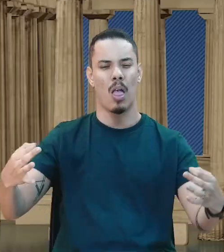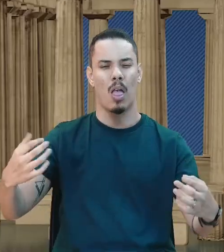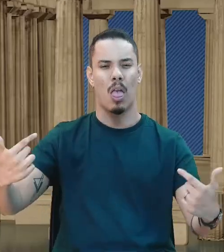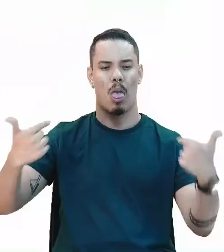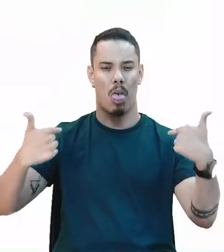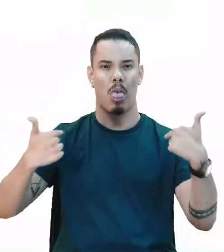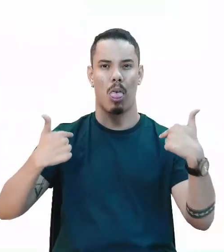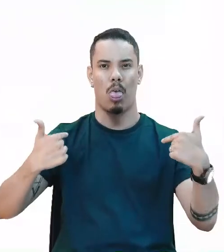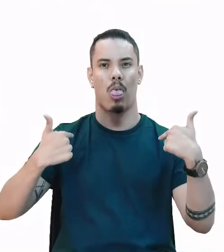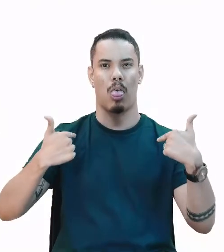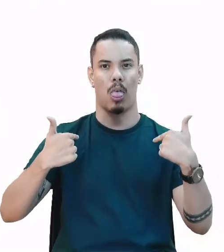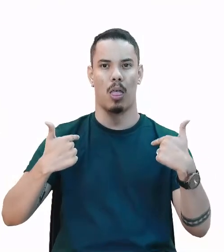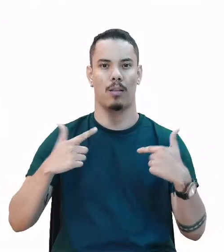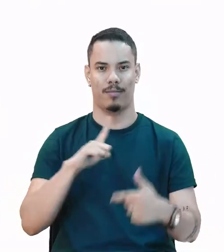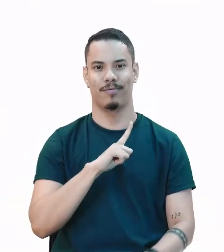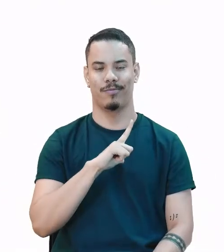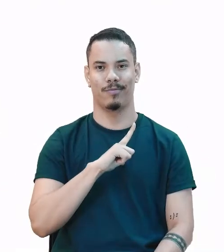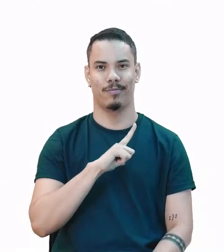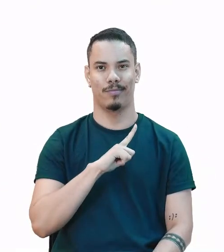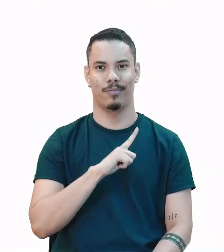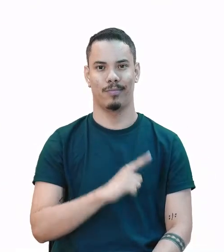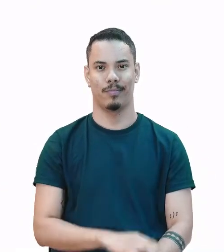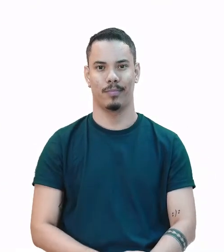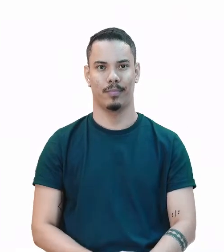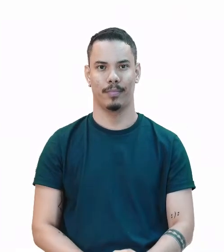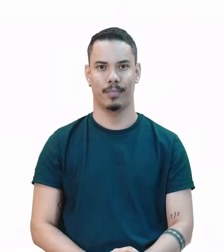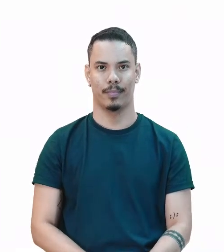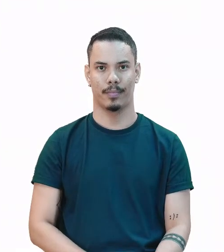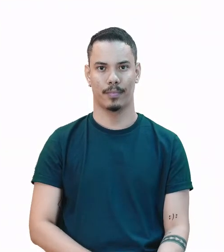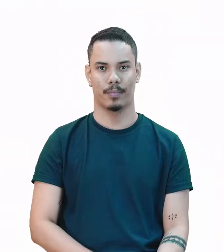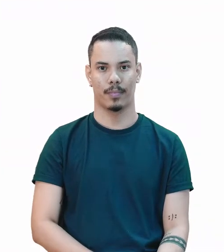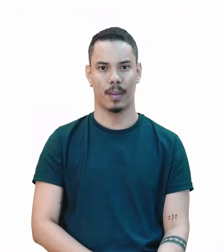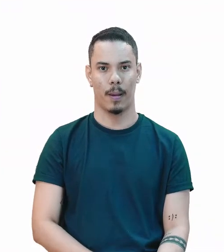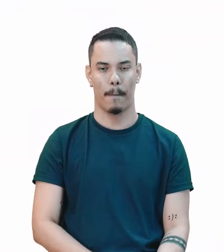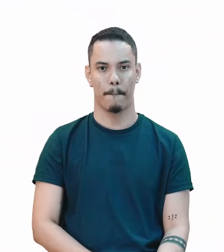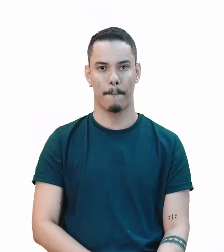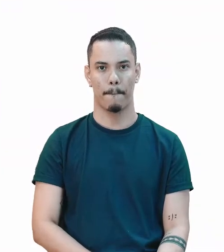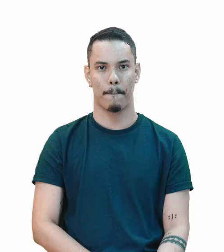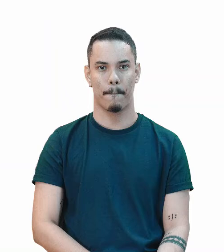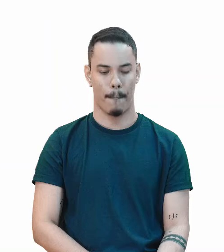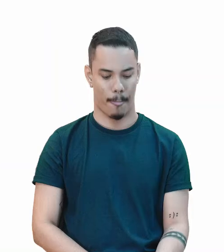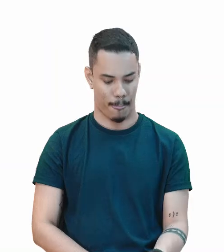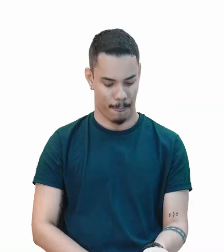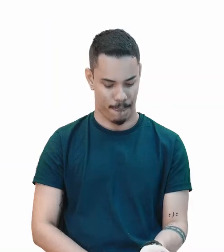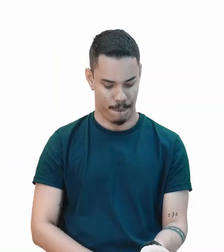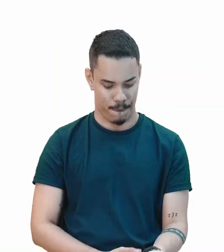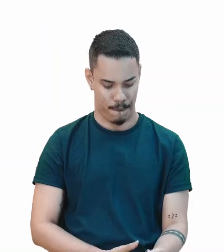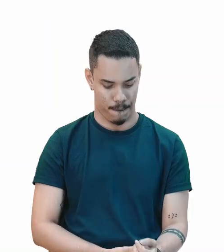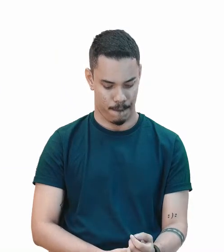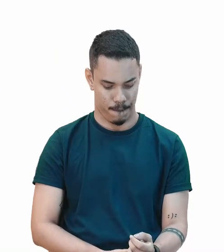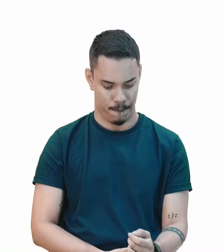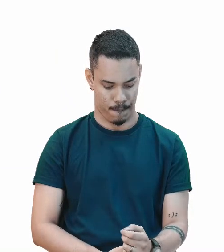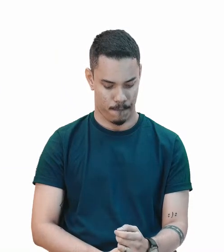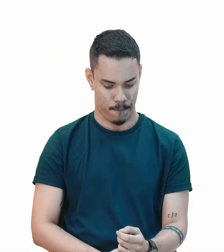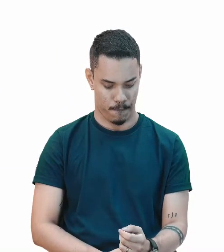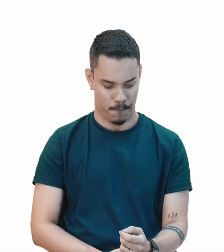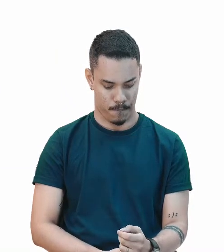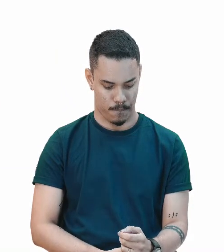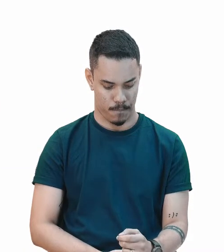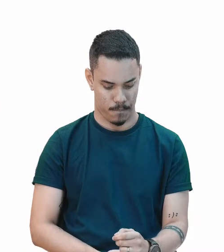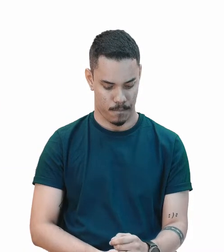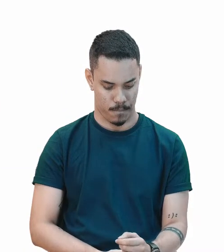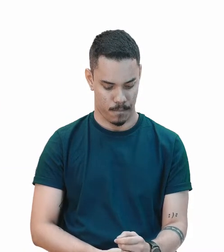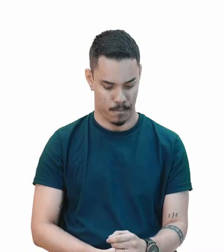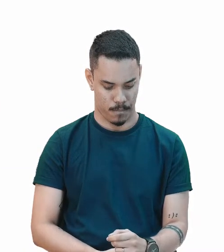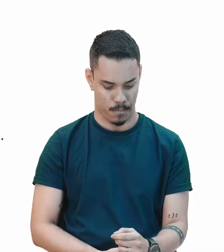então? Diz o seguinte: com Crates, Hipárquia é considerada